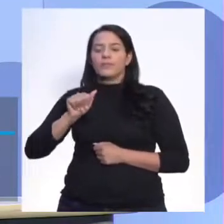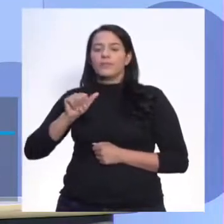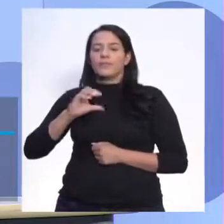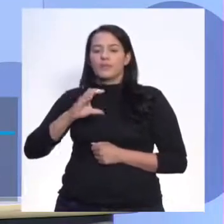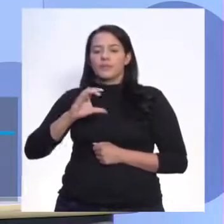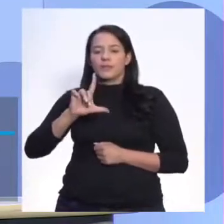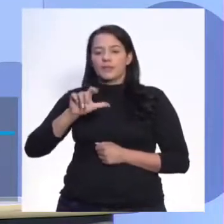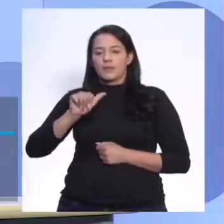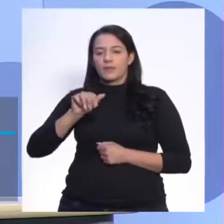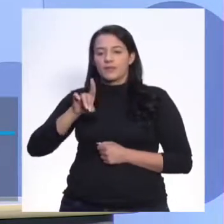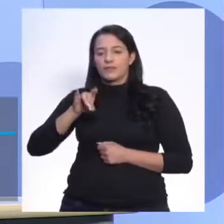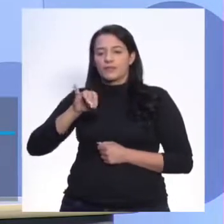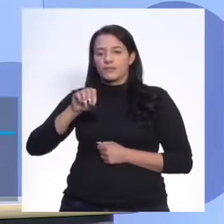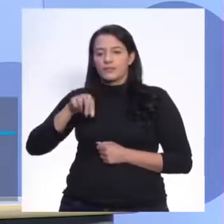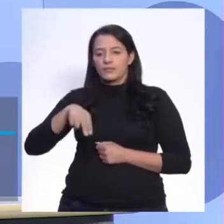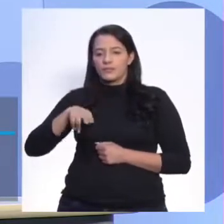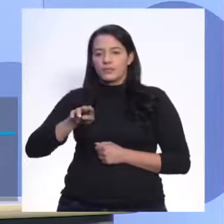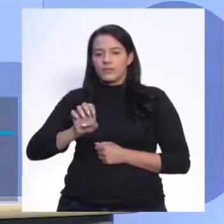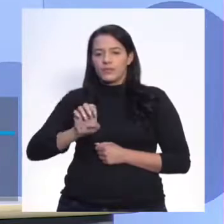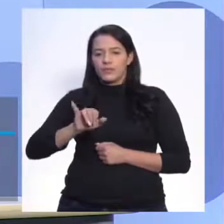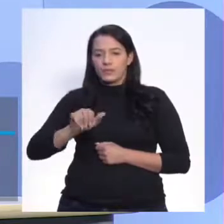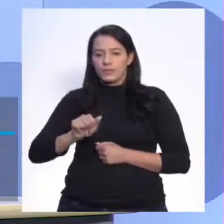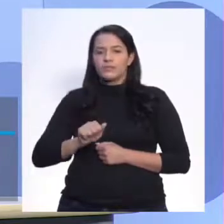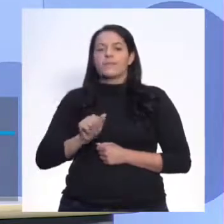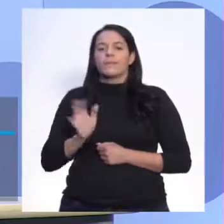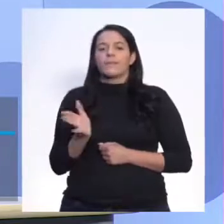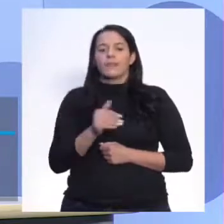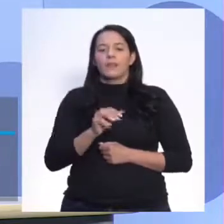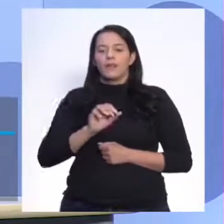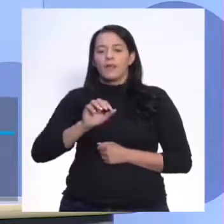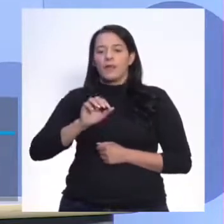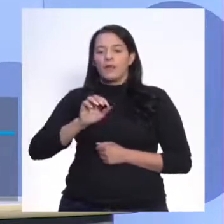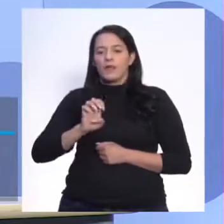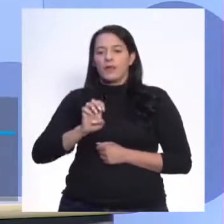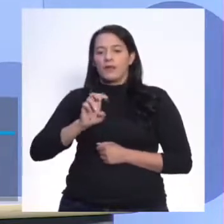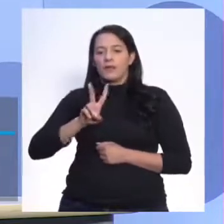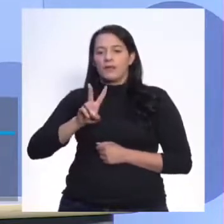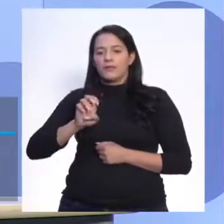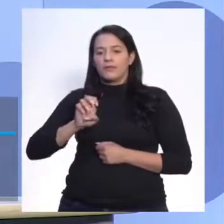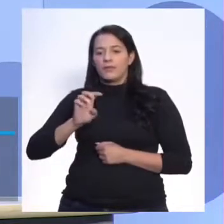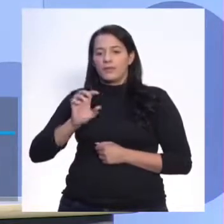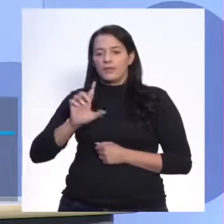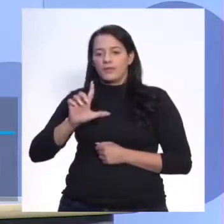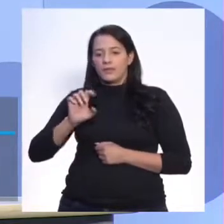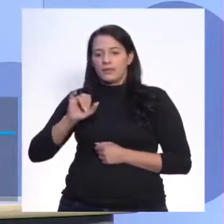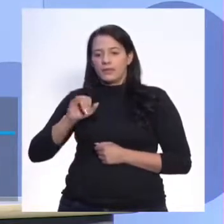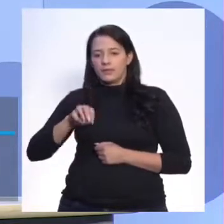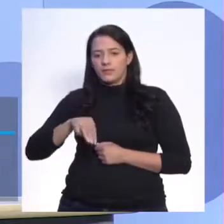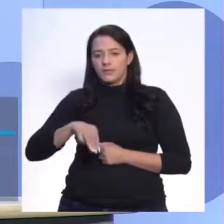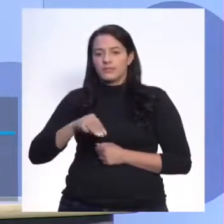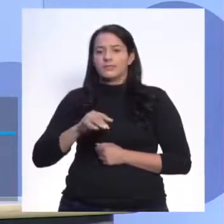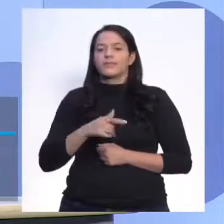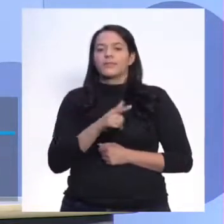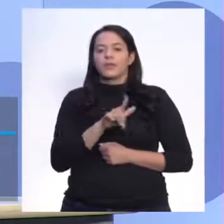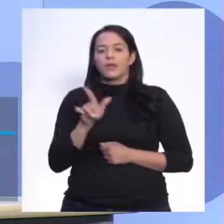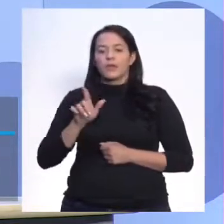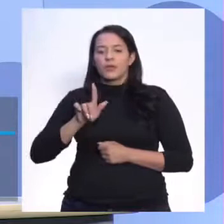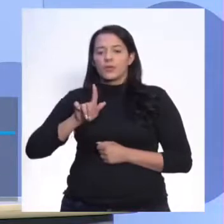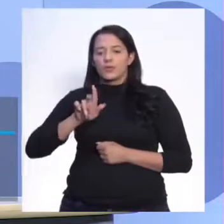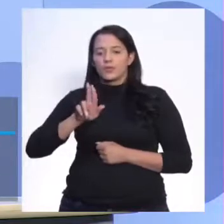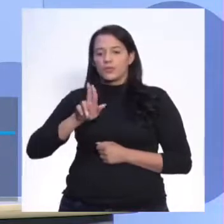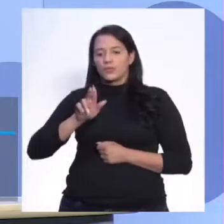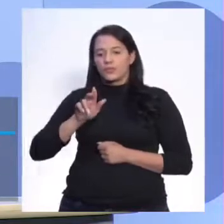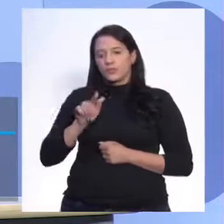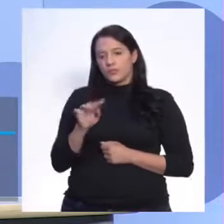e Jennifer, essas duas alunas da professora Ângela, Evelyn, do professor Walter, Gustavo, da professora Lucilene, Jairon, da